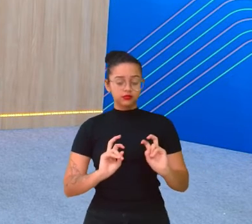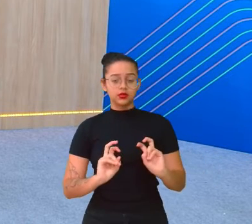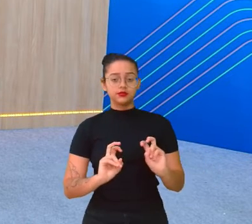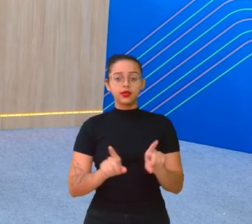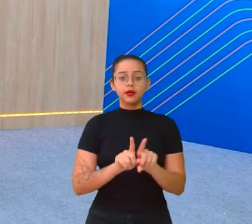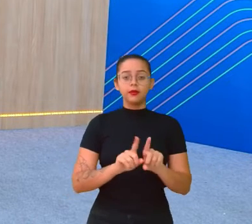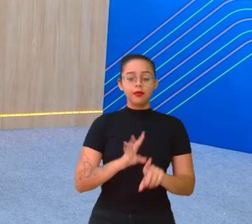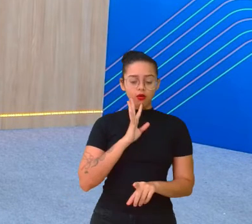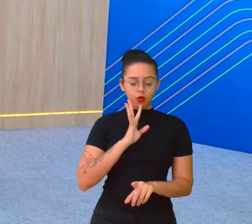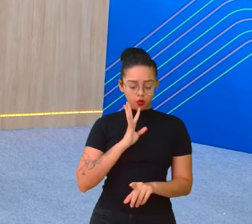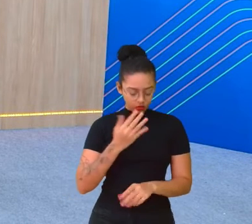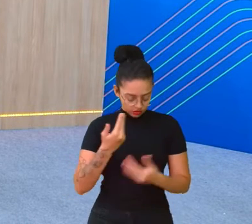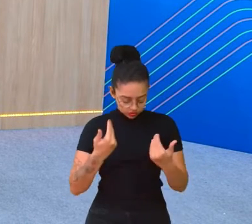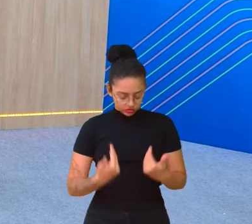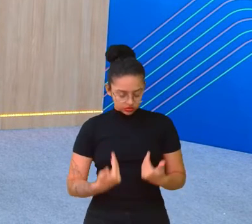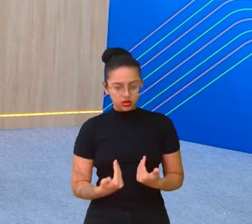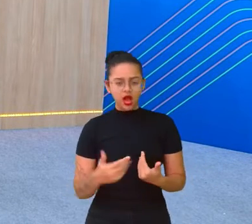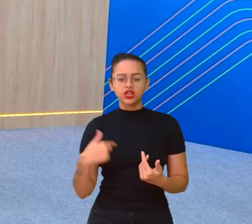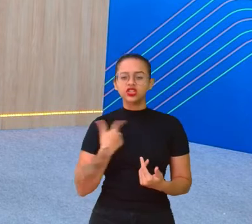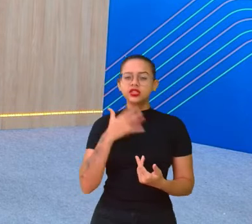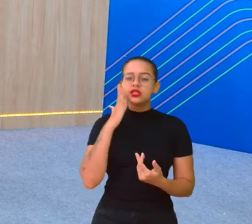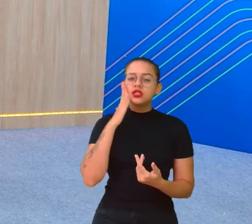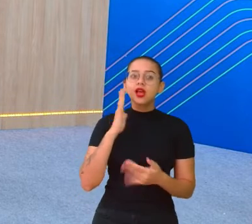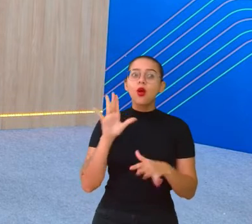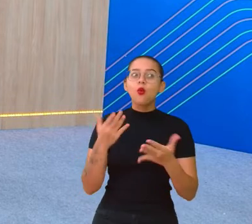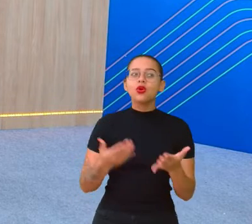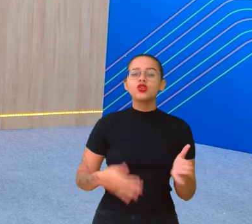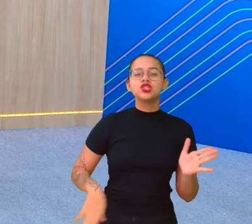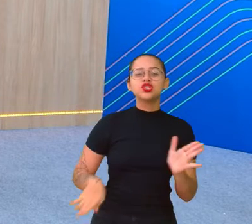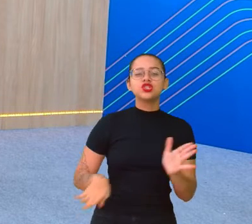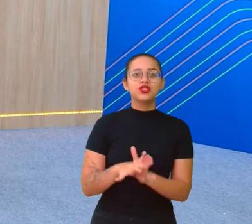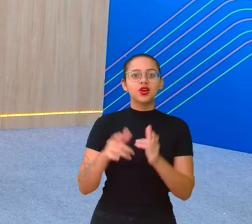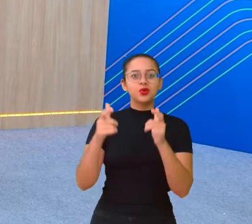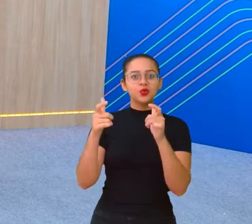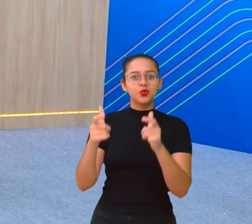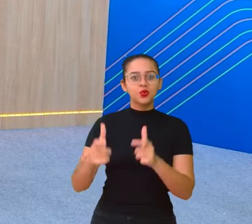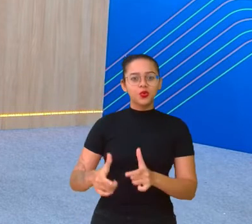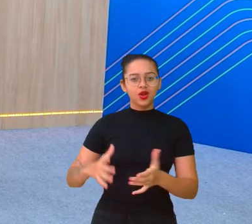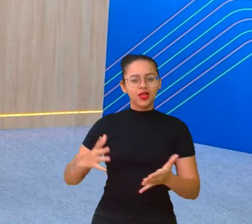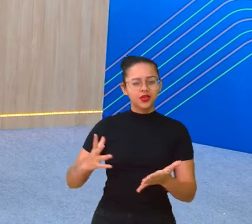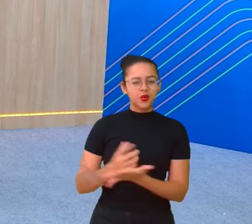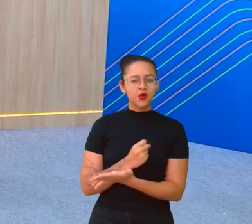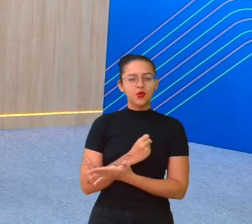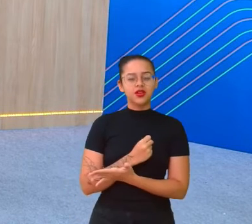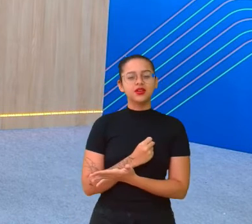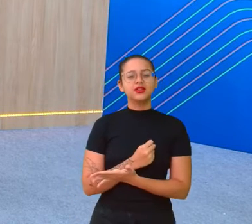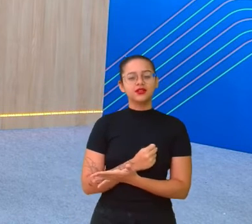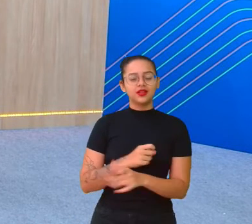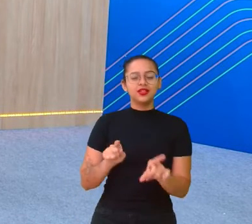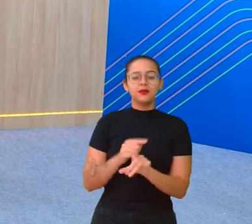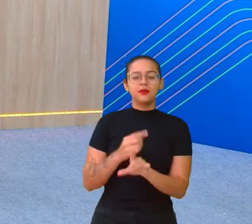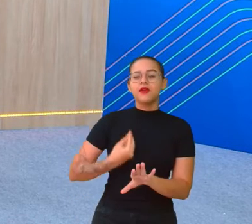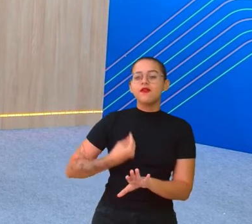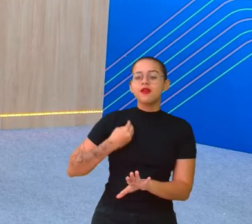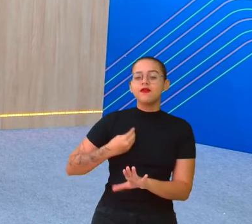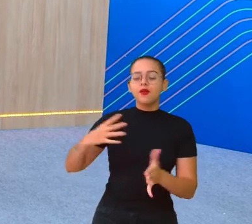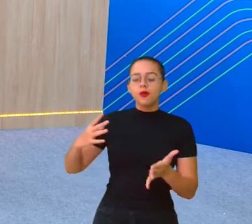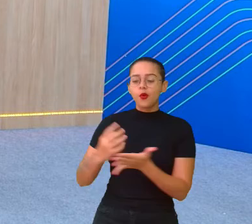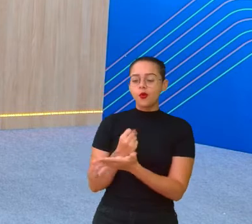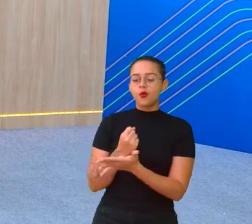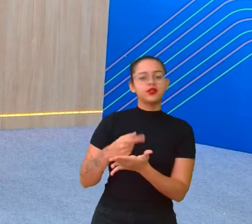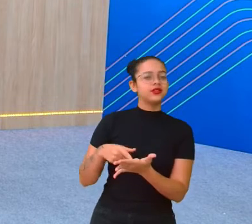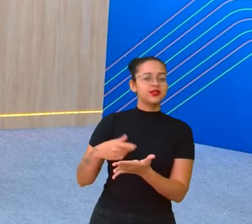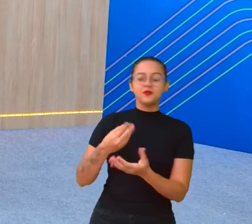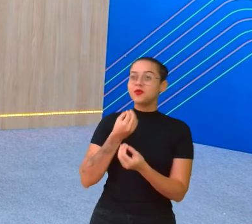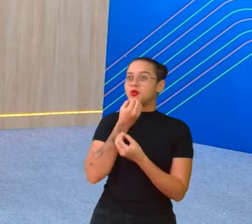a gente saiba quando chega a esses lugares, né? Esses lugares de conquista. E vivenciar essas conquistas é muito bom, minha